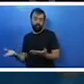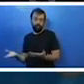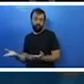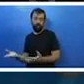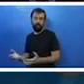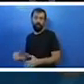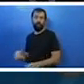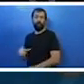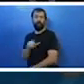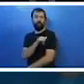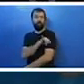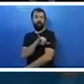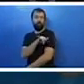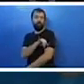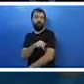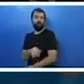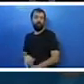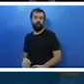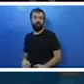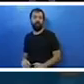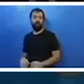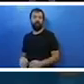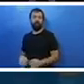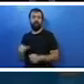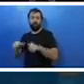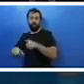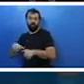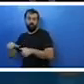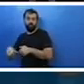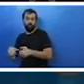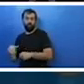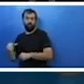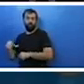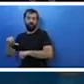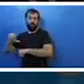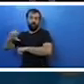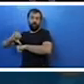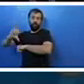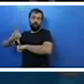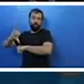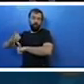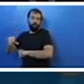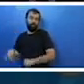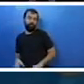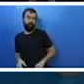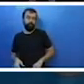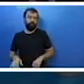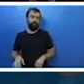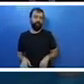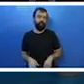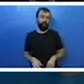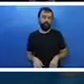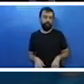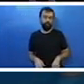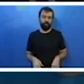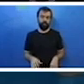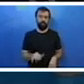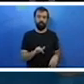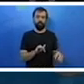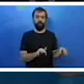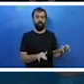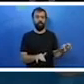depois se tornou a capital, né, do Brasil ali, da colônia, depois do Império e tarari tarará. G.